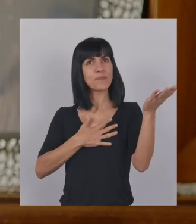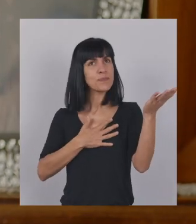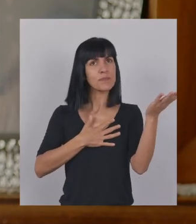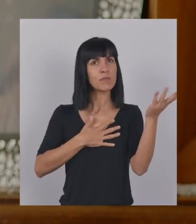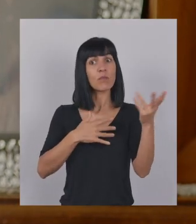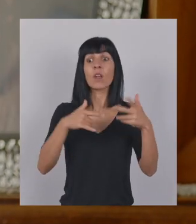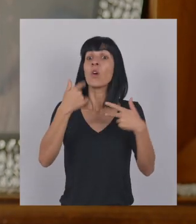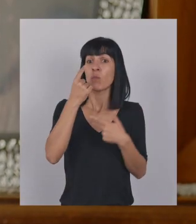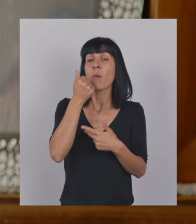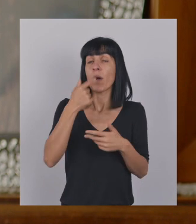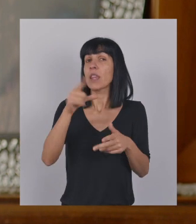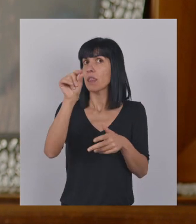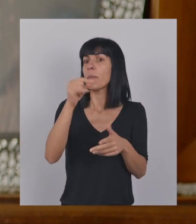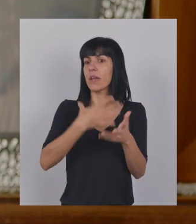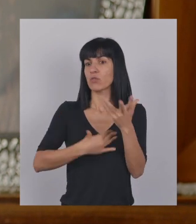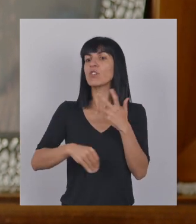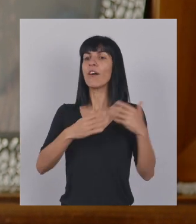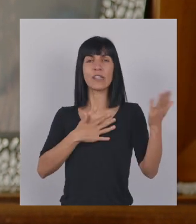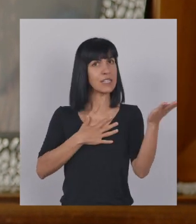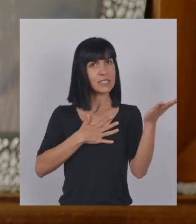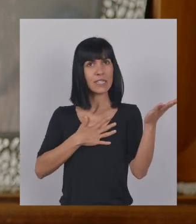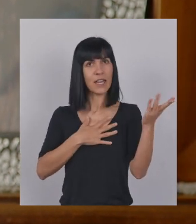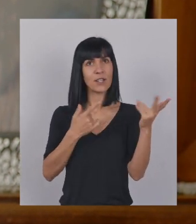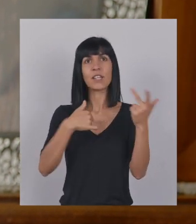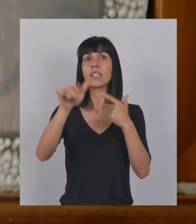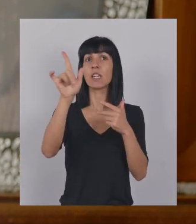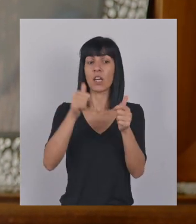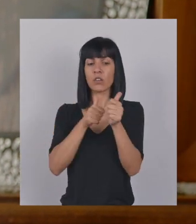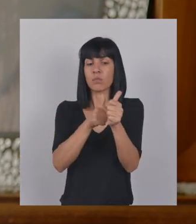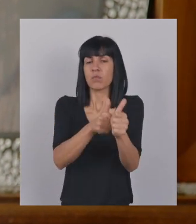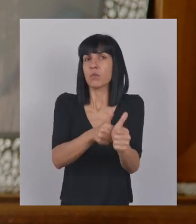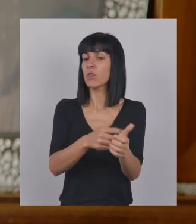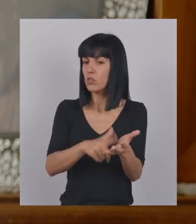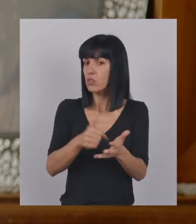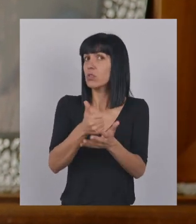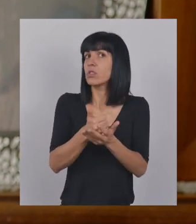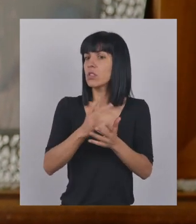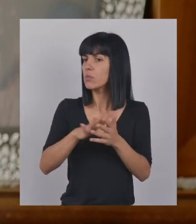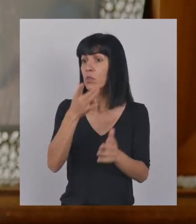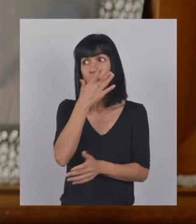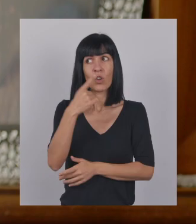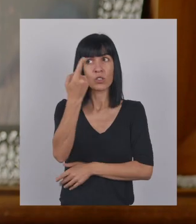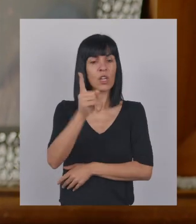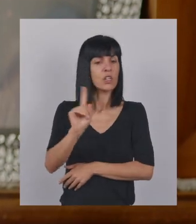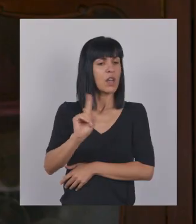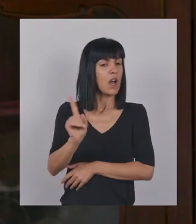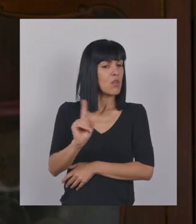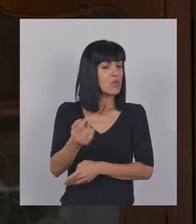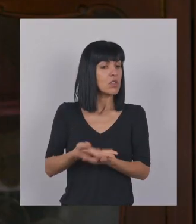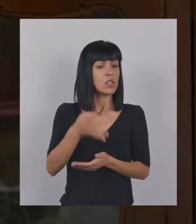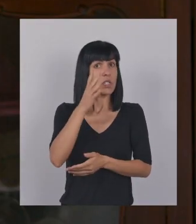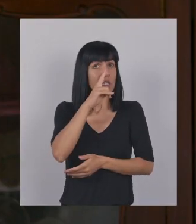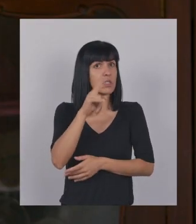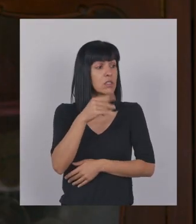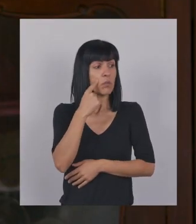pai meu pai aqui o meu pai era um passarinho que também gostava de dançar e ele ia sempre me depois vários sempre nunca me deixava ir sozinho